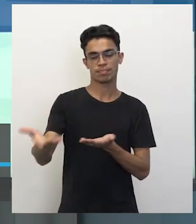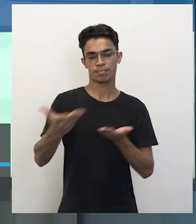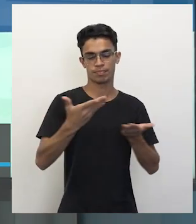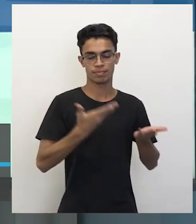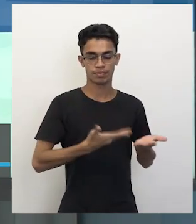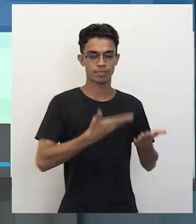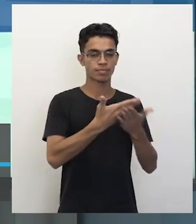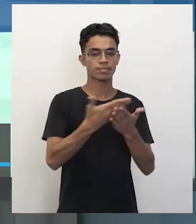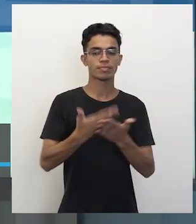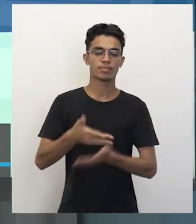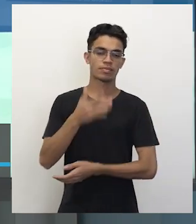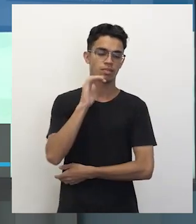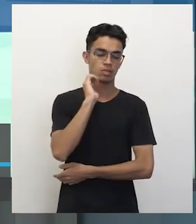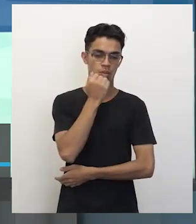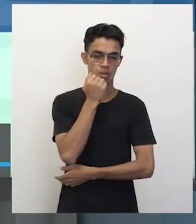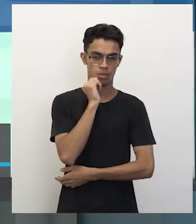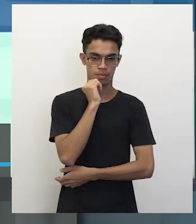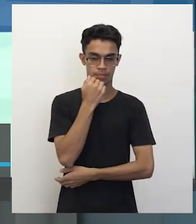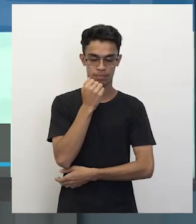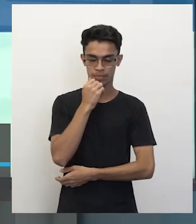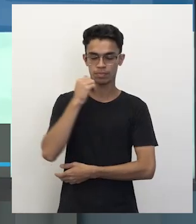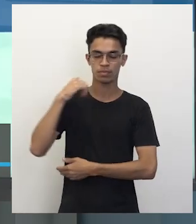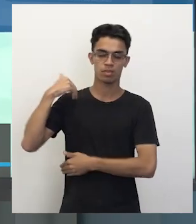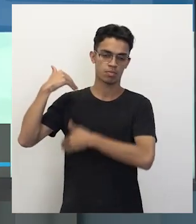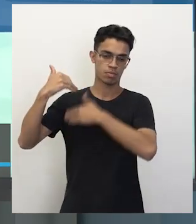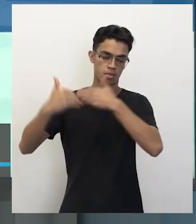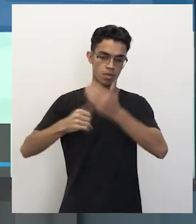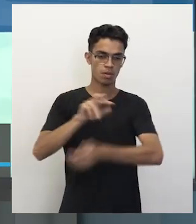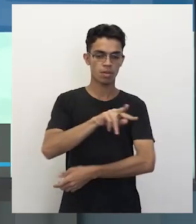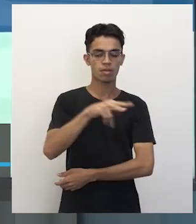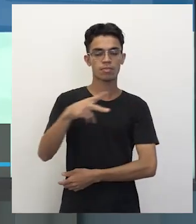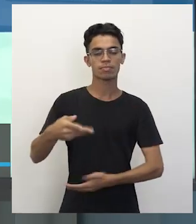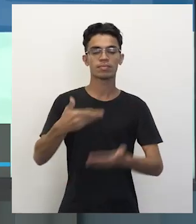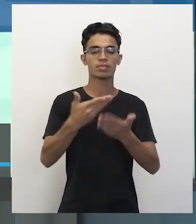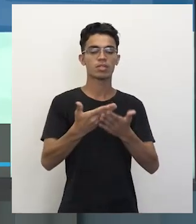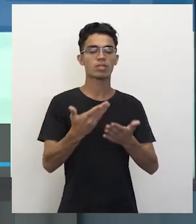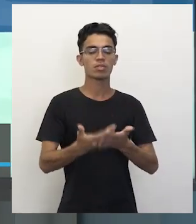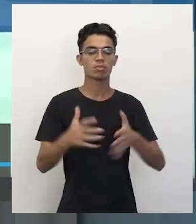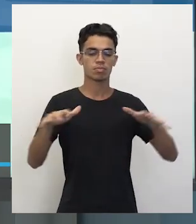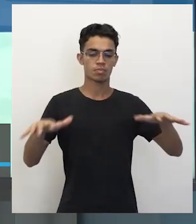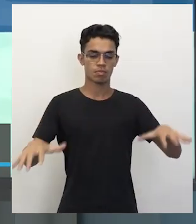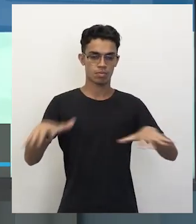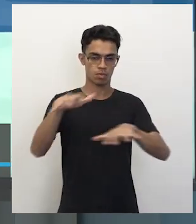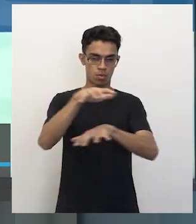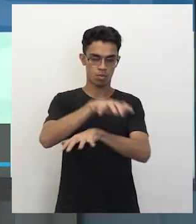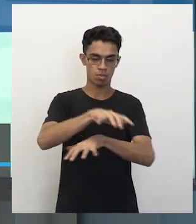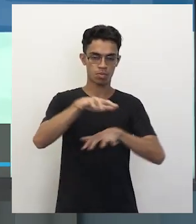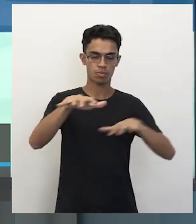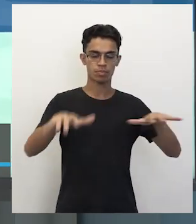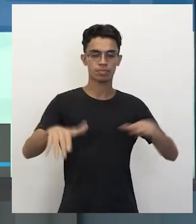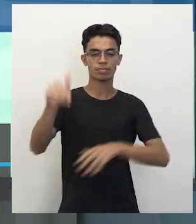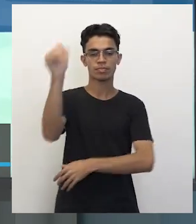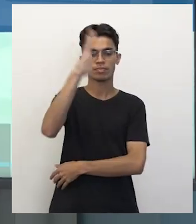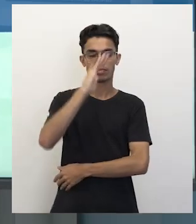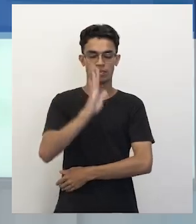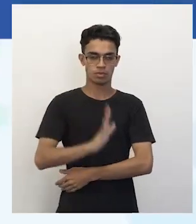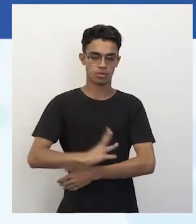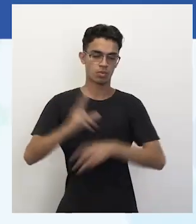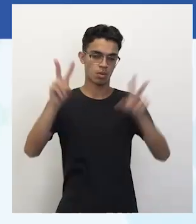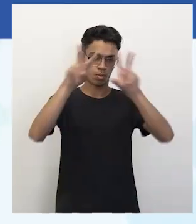de ciências. Então a gente vem aí de uma sequência de aulas falando sobre os biomas brasileiros. Hoje a gente vai continuar com esse